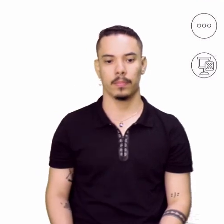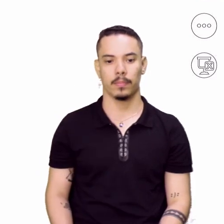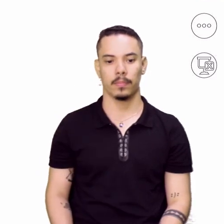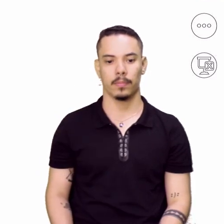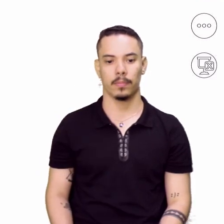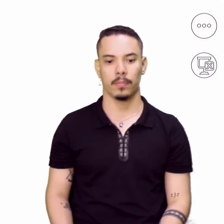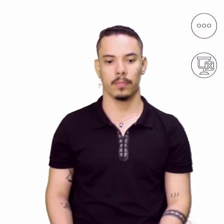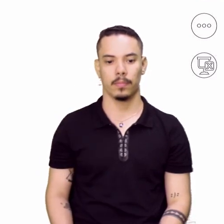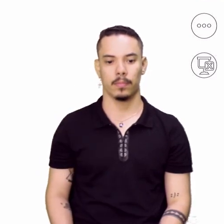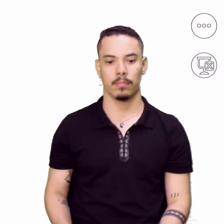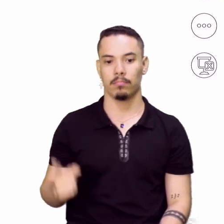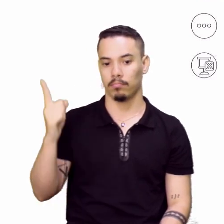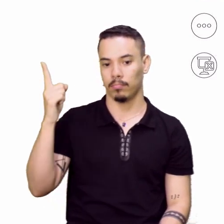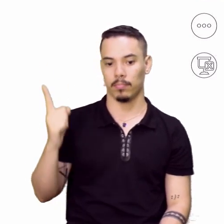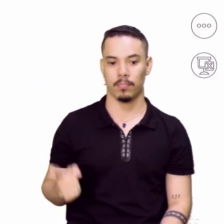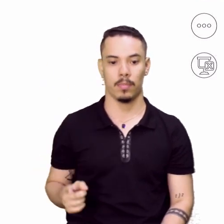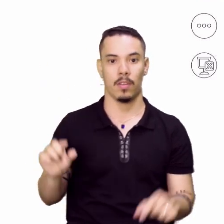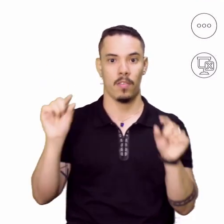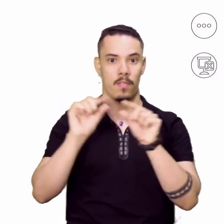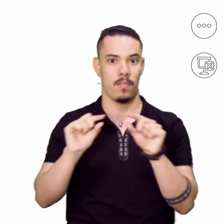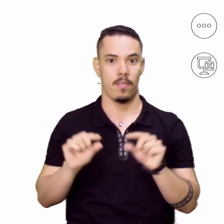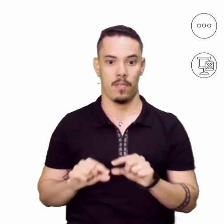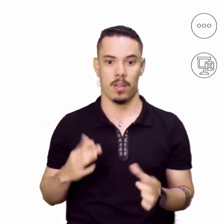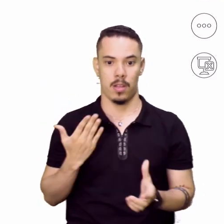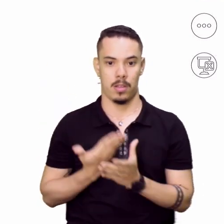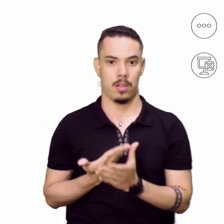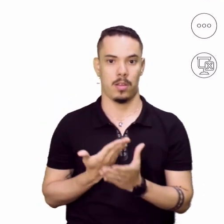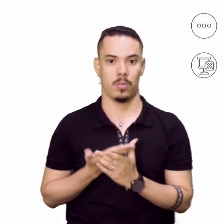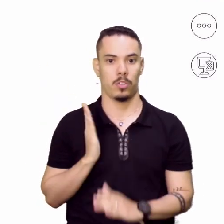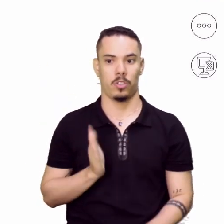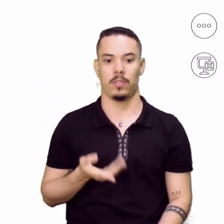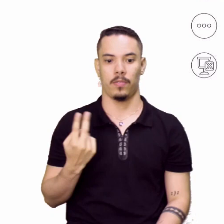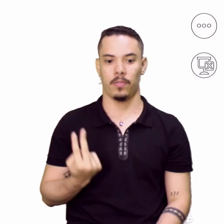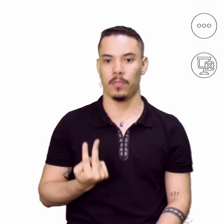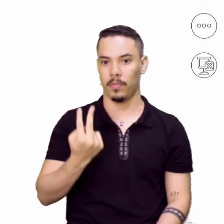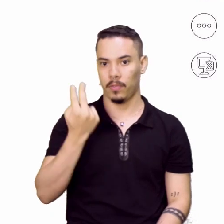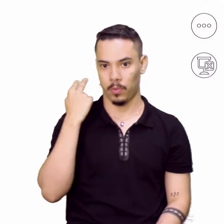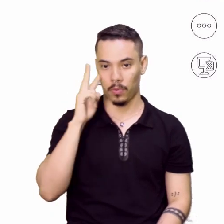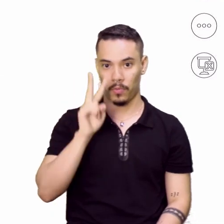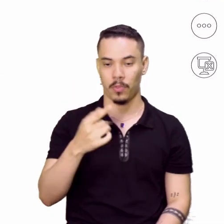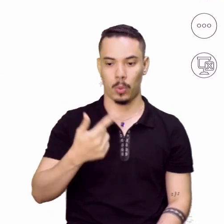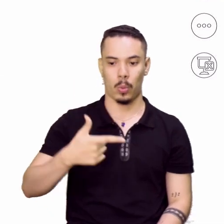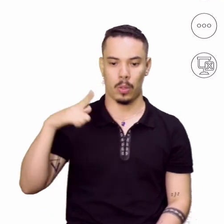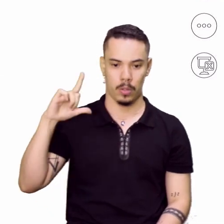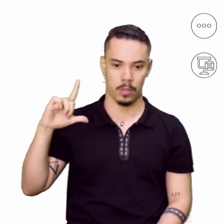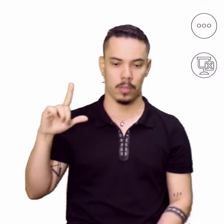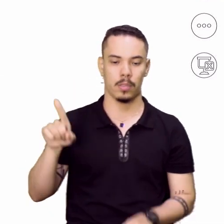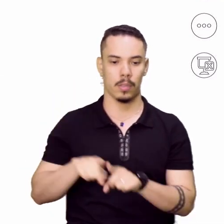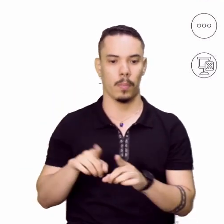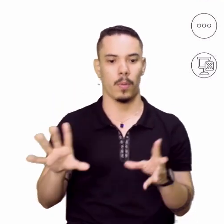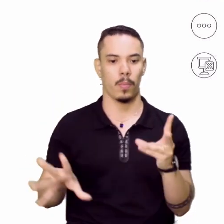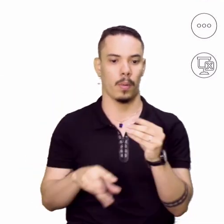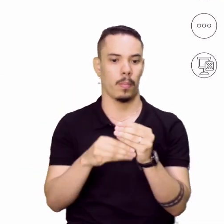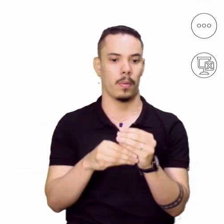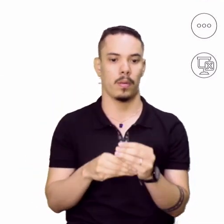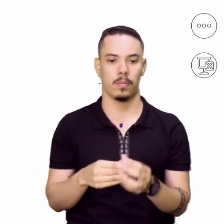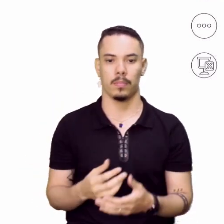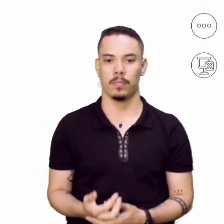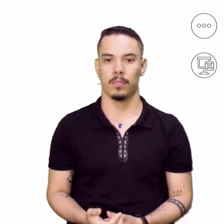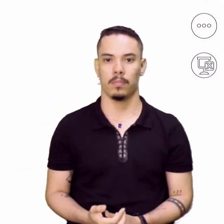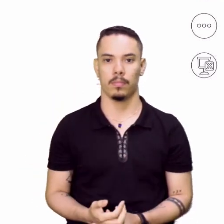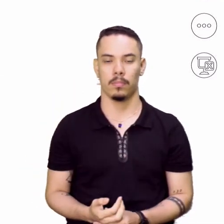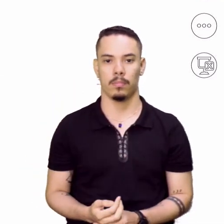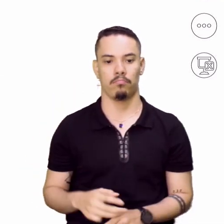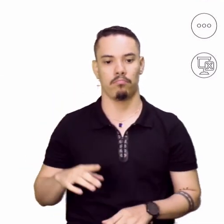o prepare que são todas as frases que estavam lá na nossa aula e logo depois você tem aí o complemento que pode ser